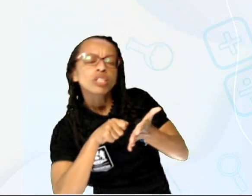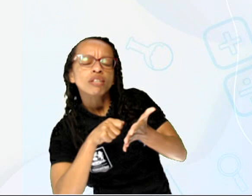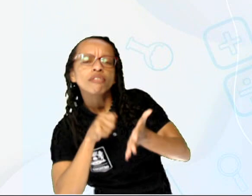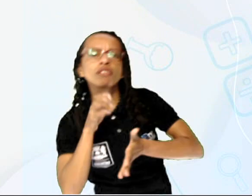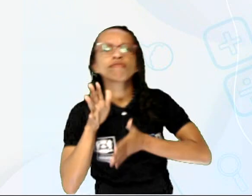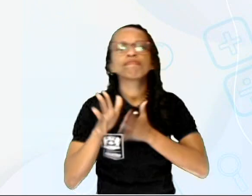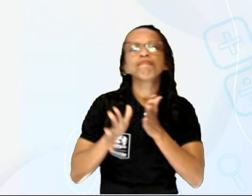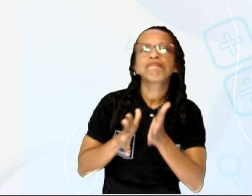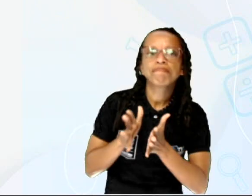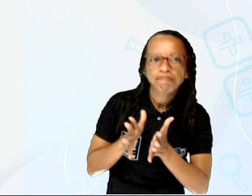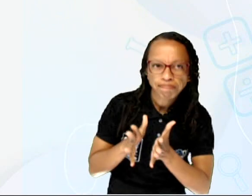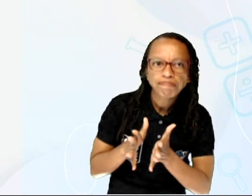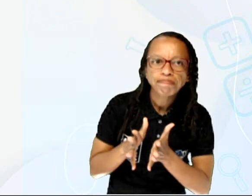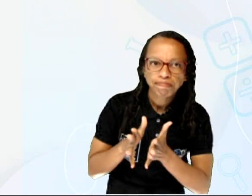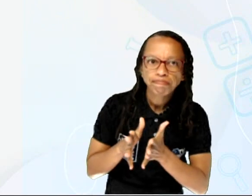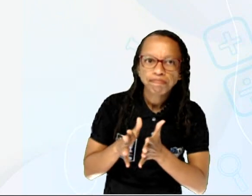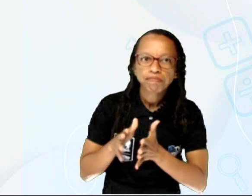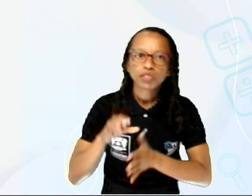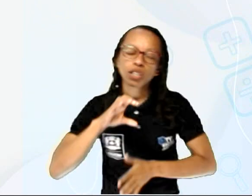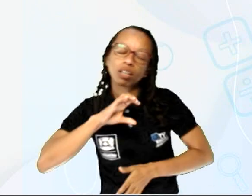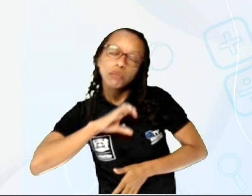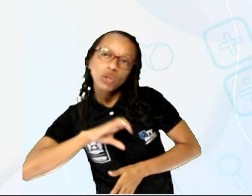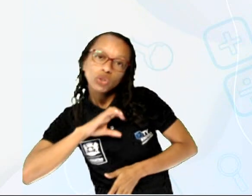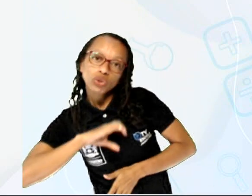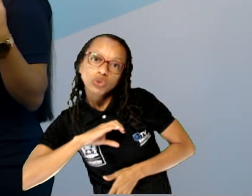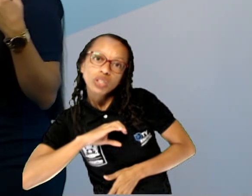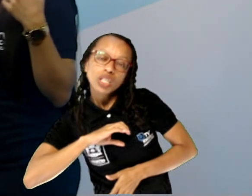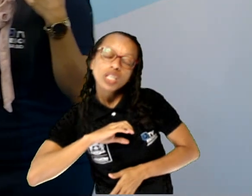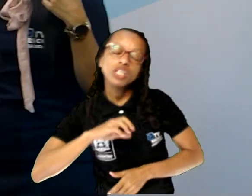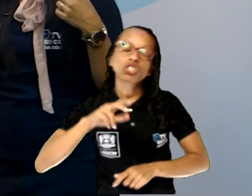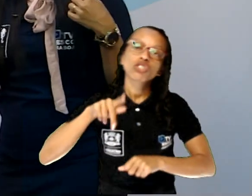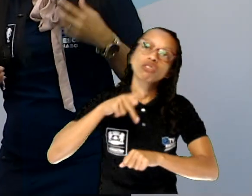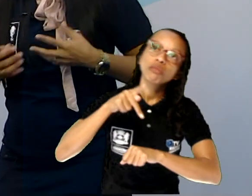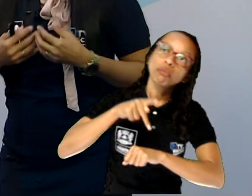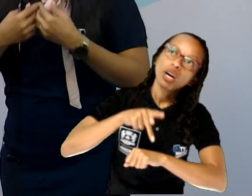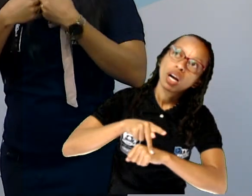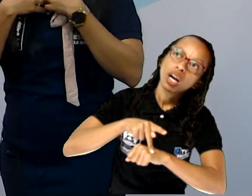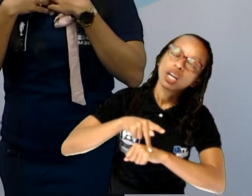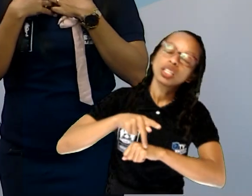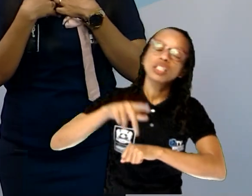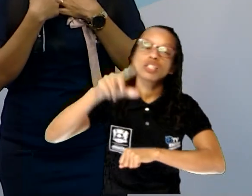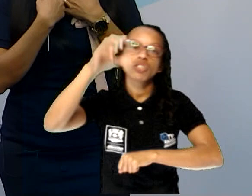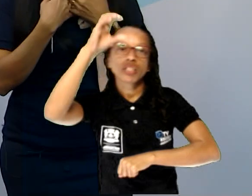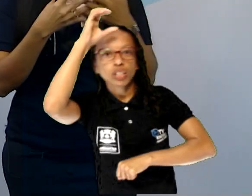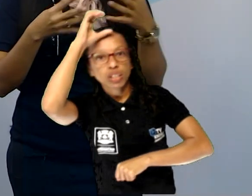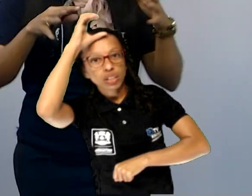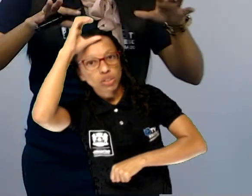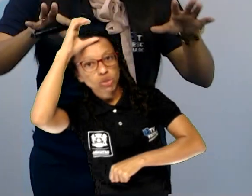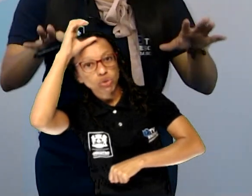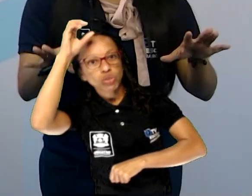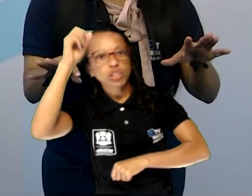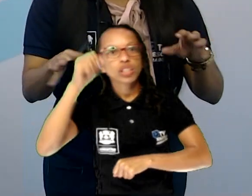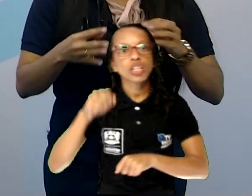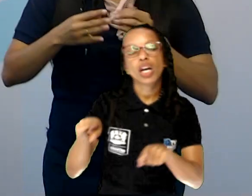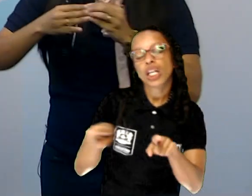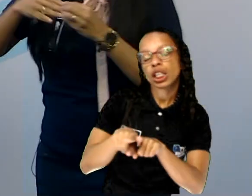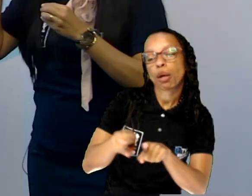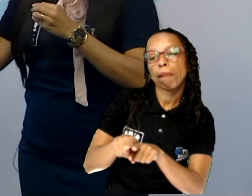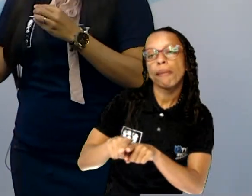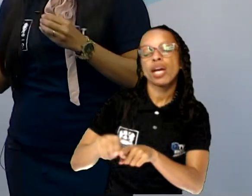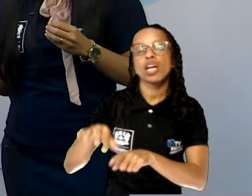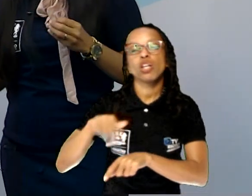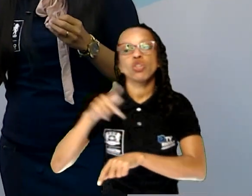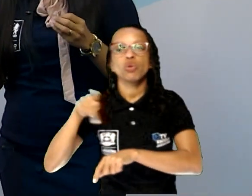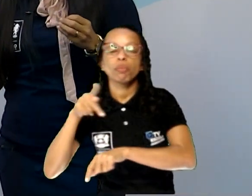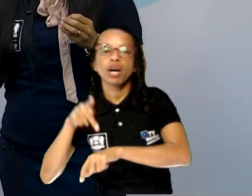sibilante. Em português, em francês e em turco aparece sobre a letra C. Eu achava, né, antigamente só tinha esse português, mas